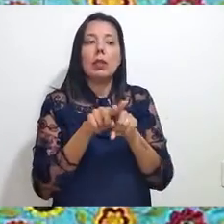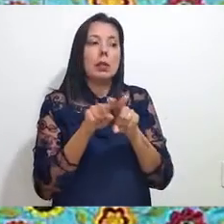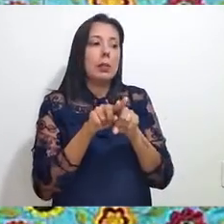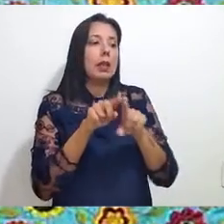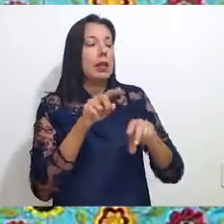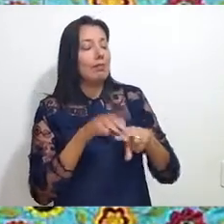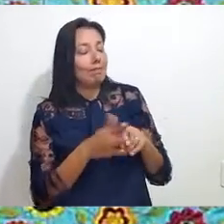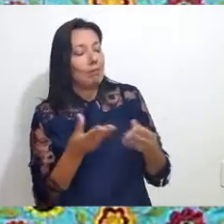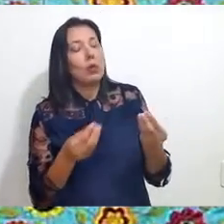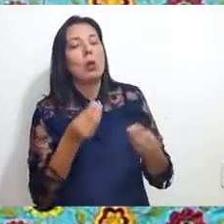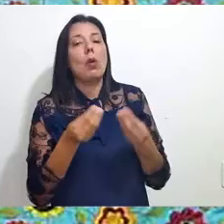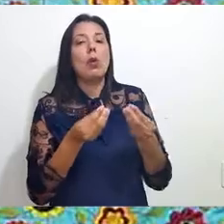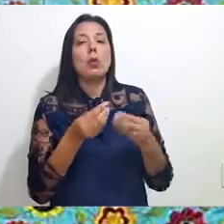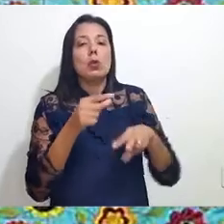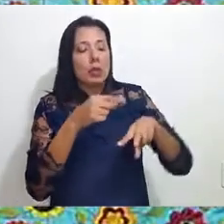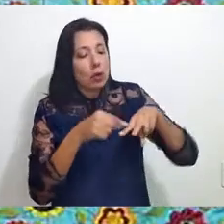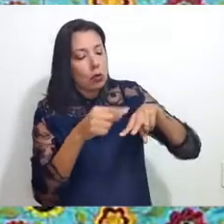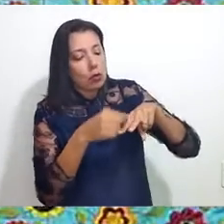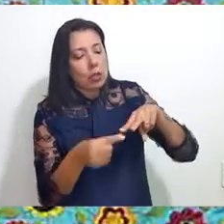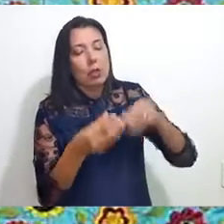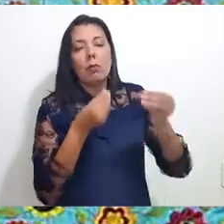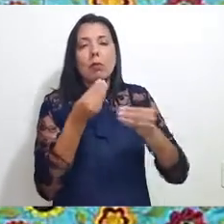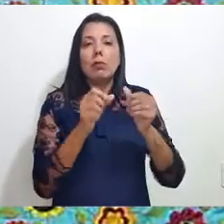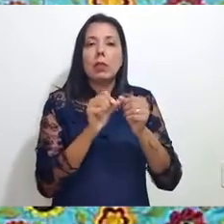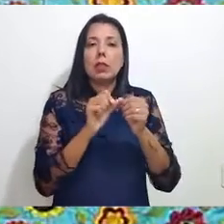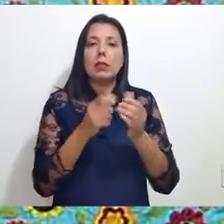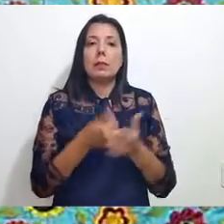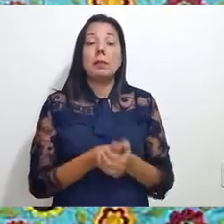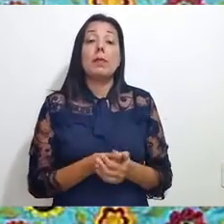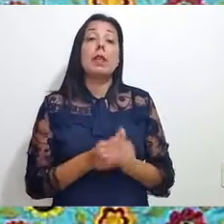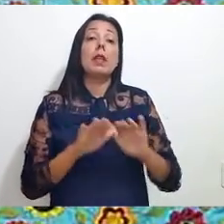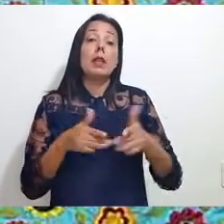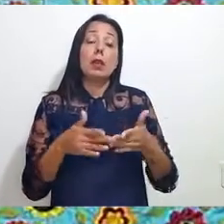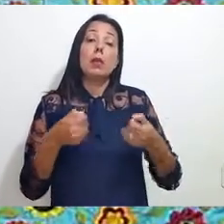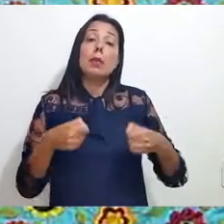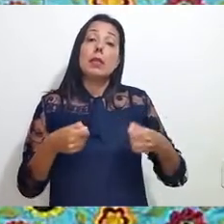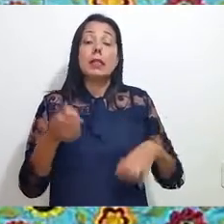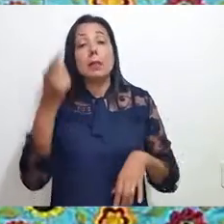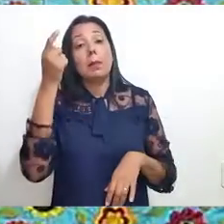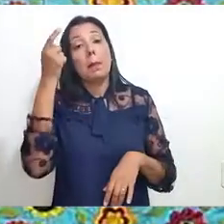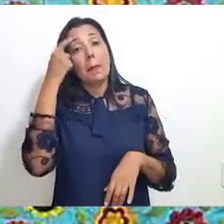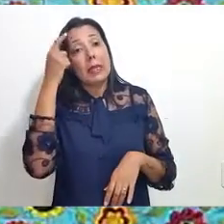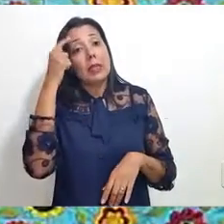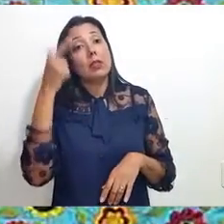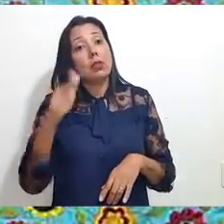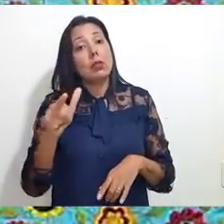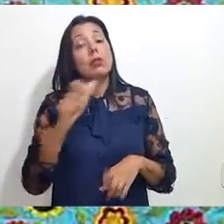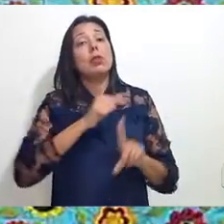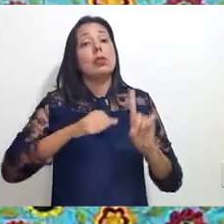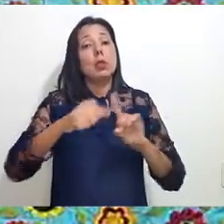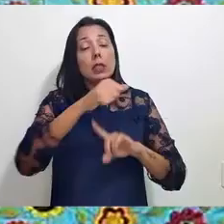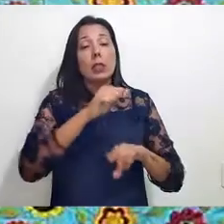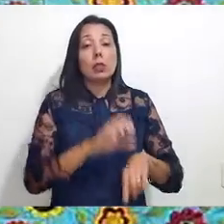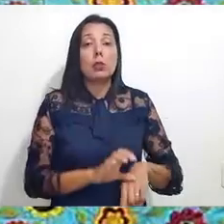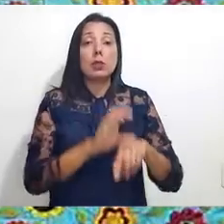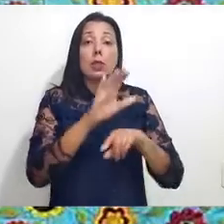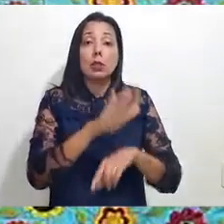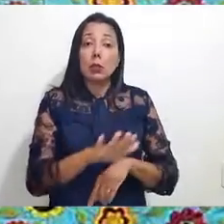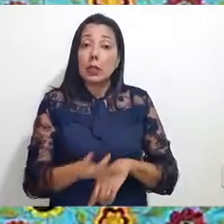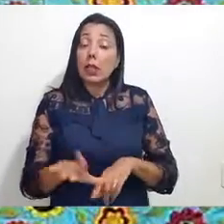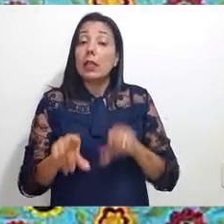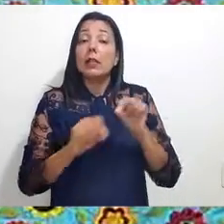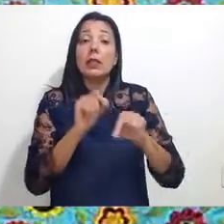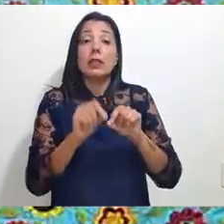das pessoas, né, e tentam moldar dentro de uma caixinha convencional, e que só torna